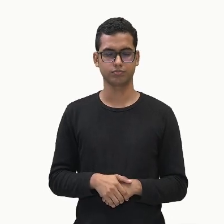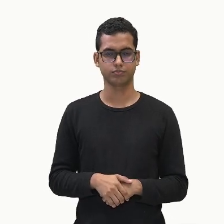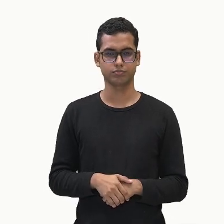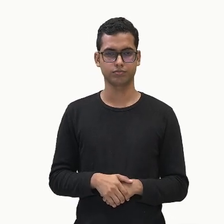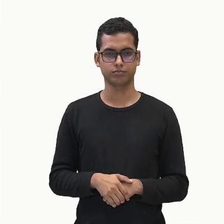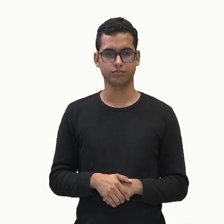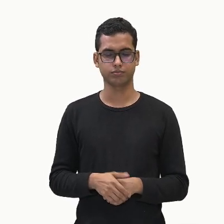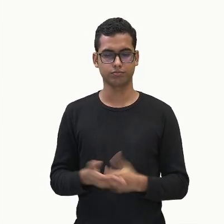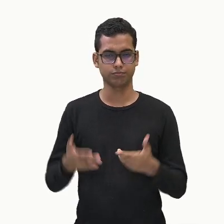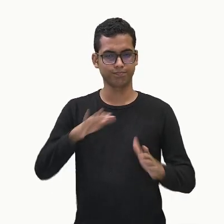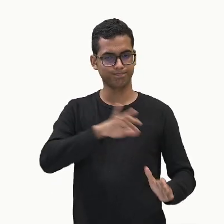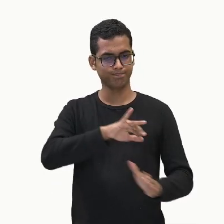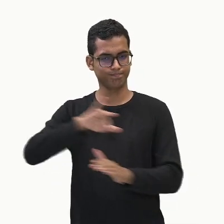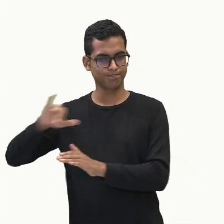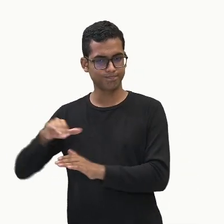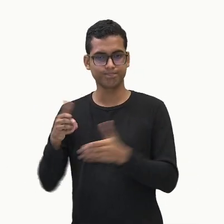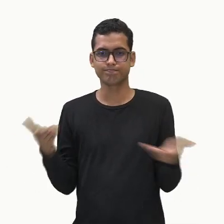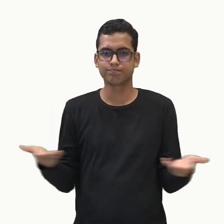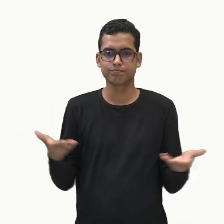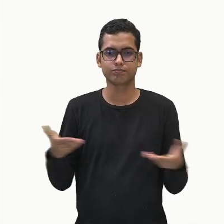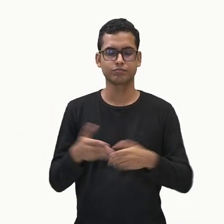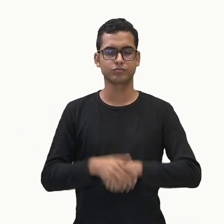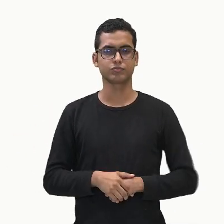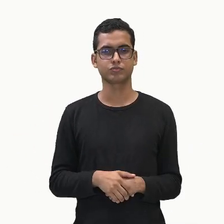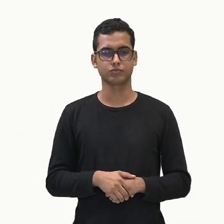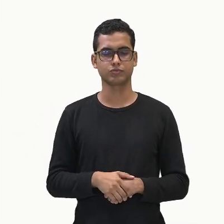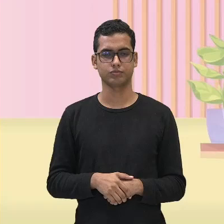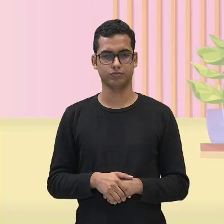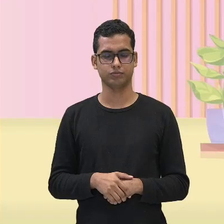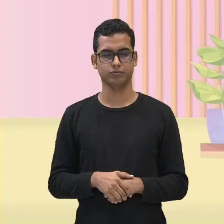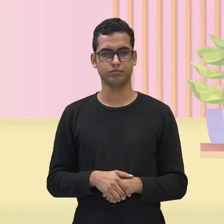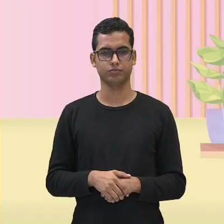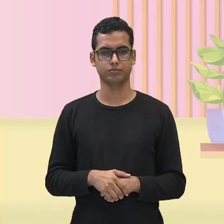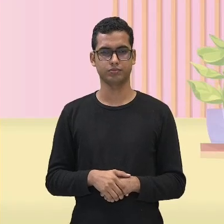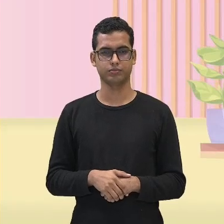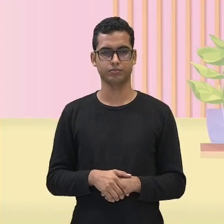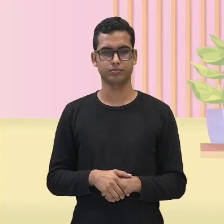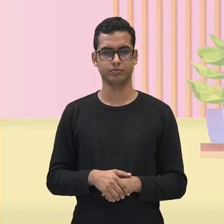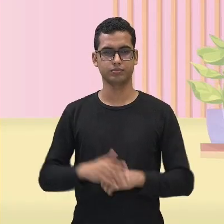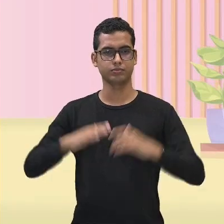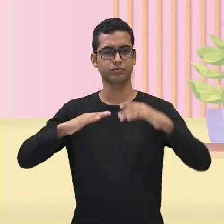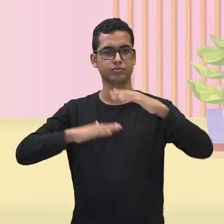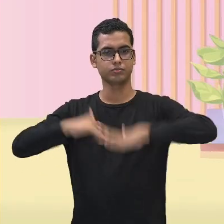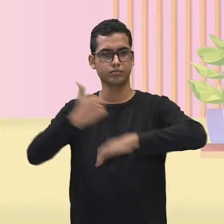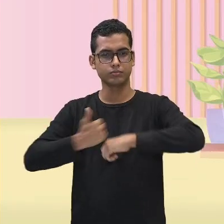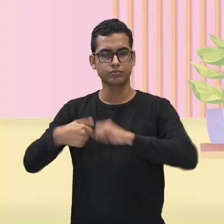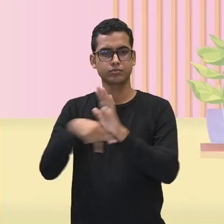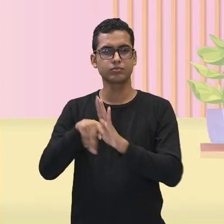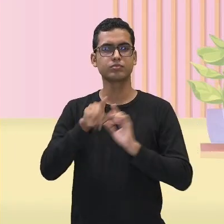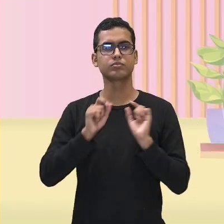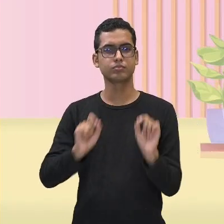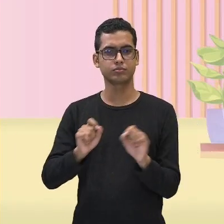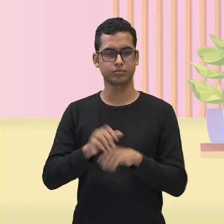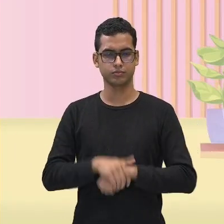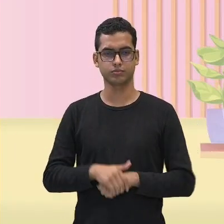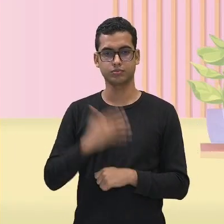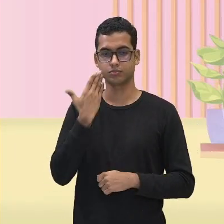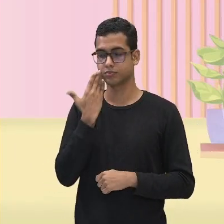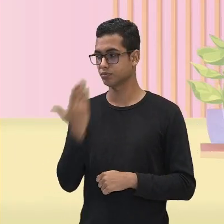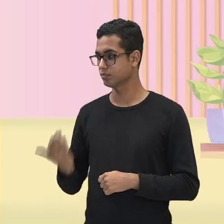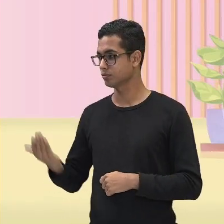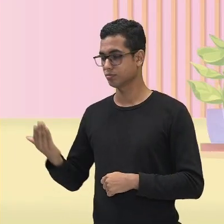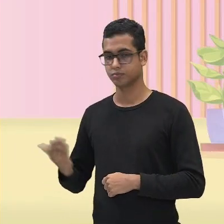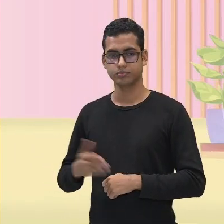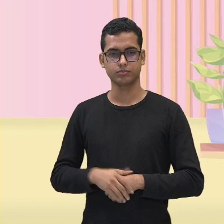tecnologia, nós chegamos a las profesiones, los prestadores de serviços. Então,